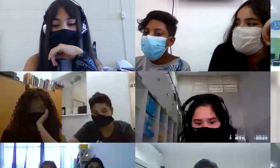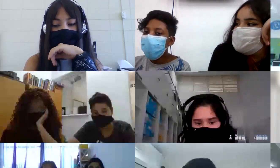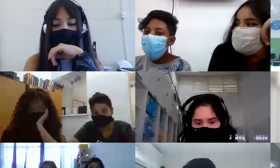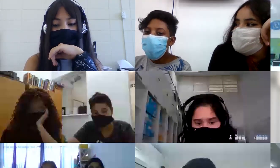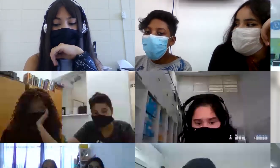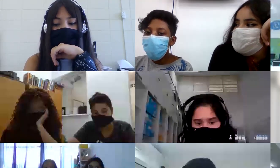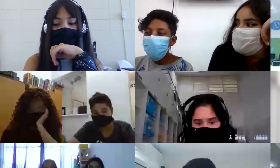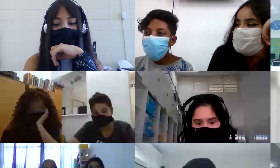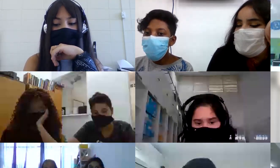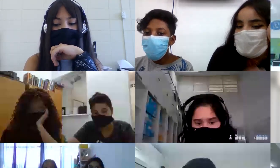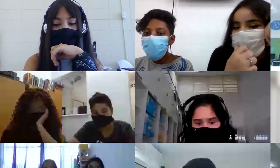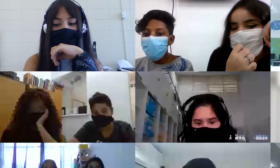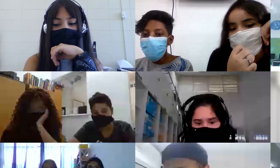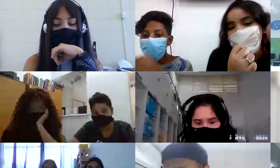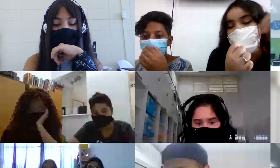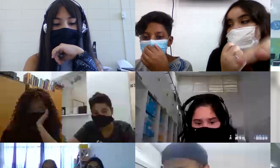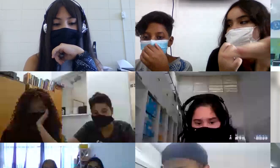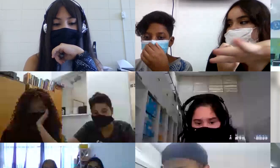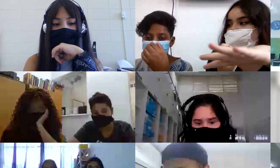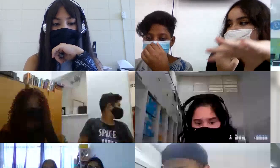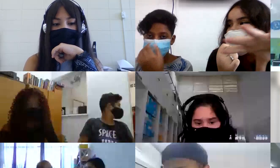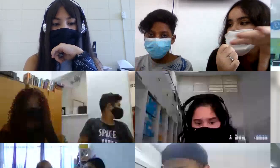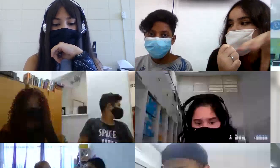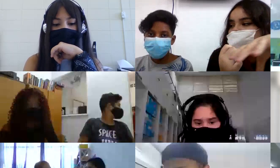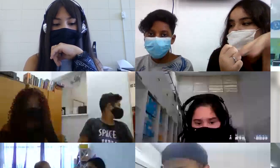de saúde nesse assunto?